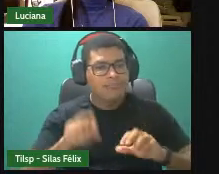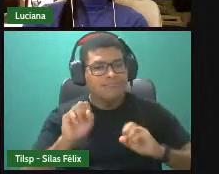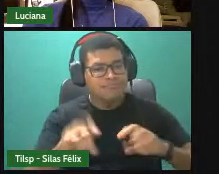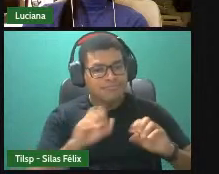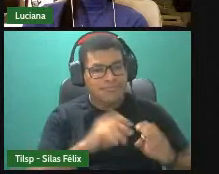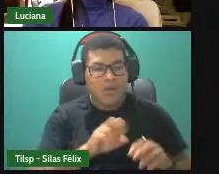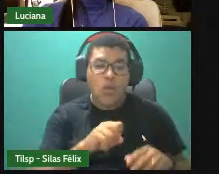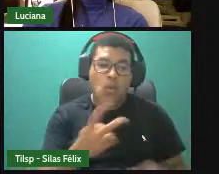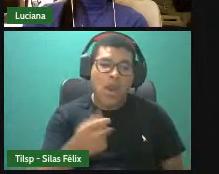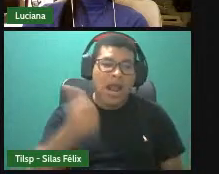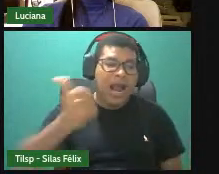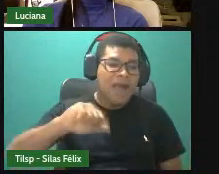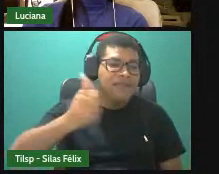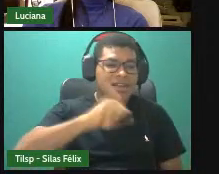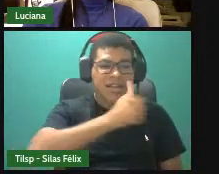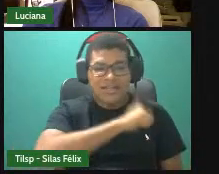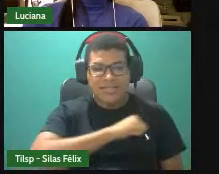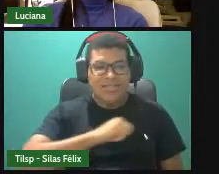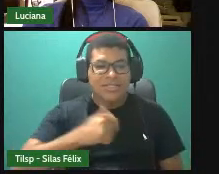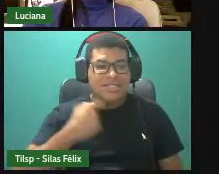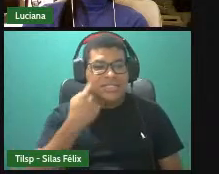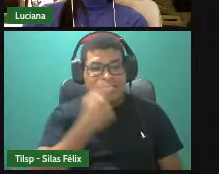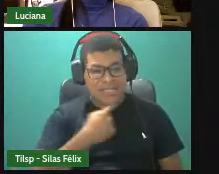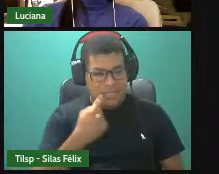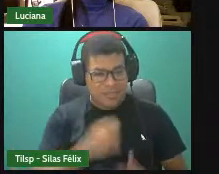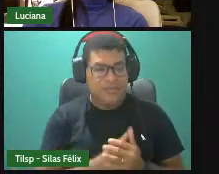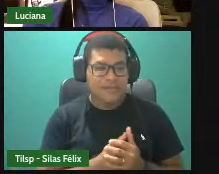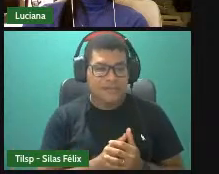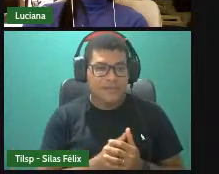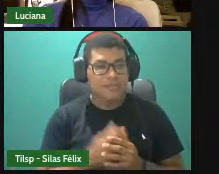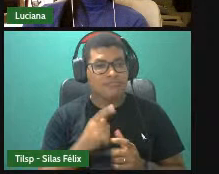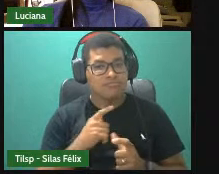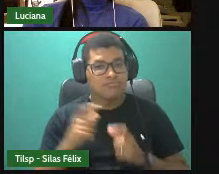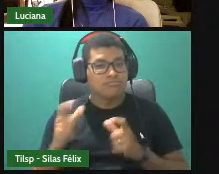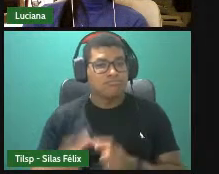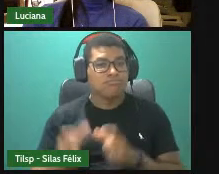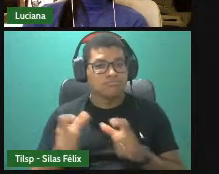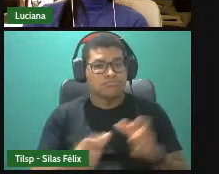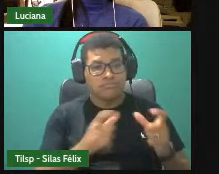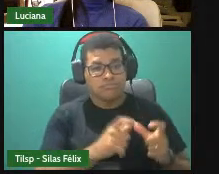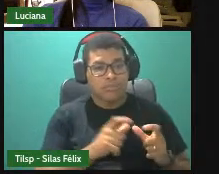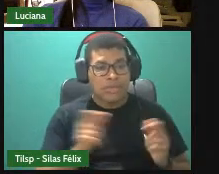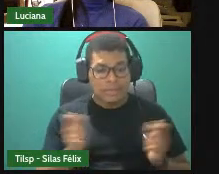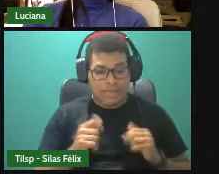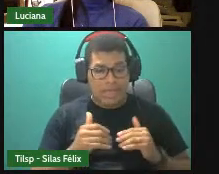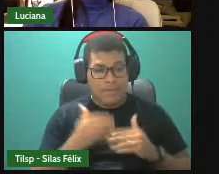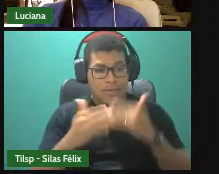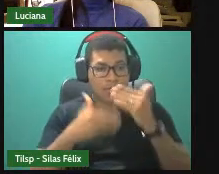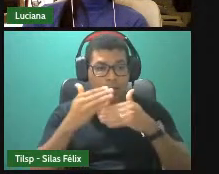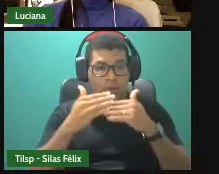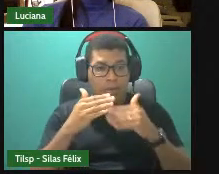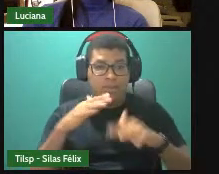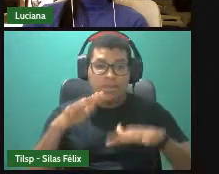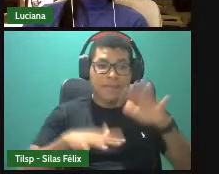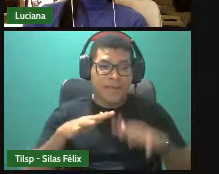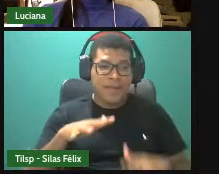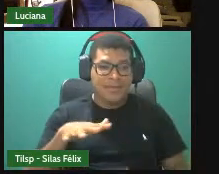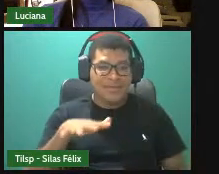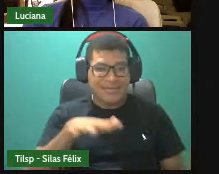desempenho, tá? Então, existem situações onde, para a progressão em determinadas carreiras,